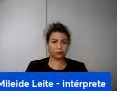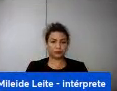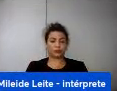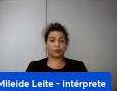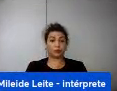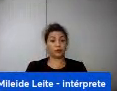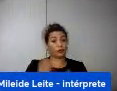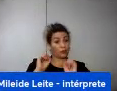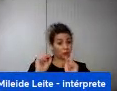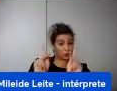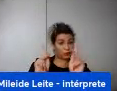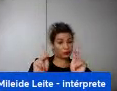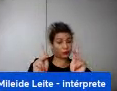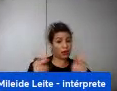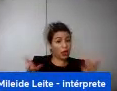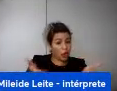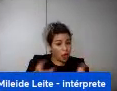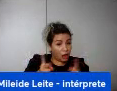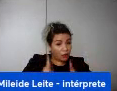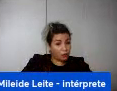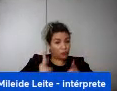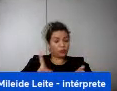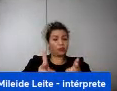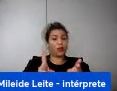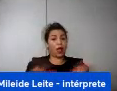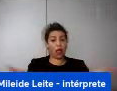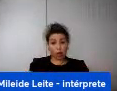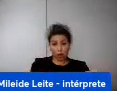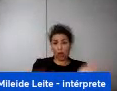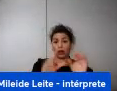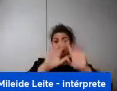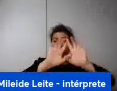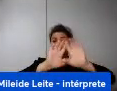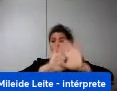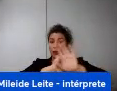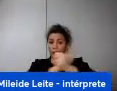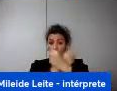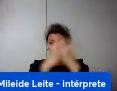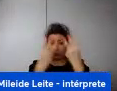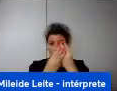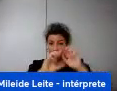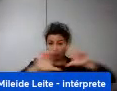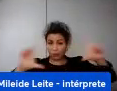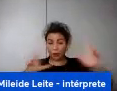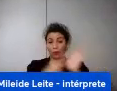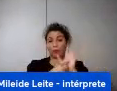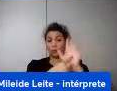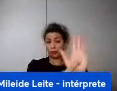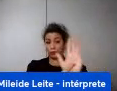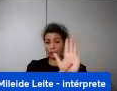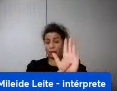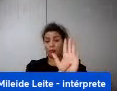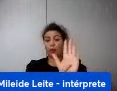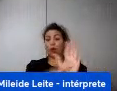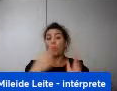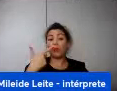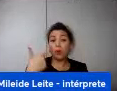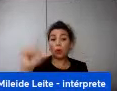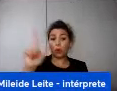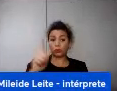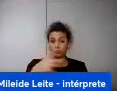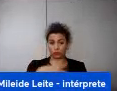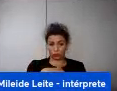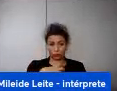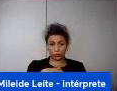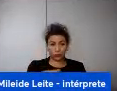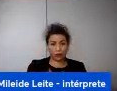Ok, vamos continuar. Aqui eu trouxe só para mostrar uma outra maneira, né,